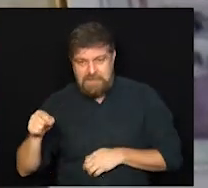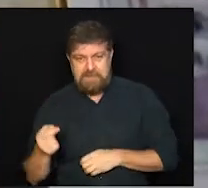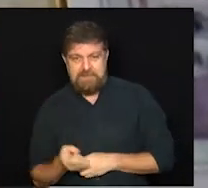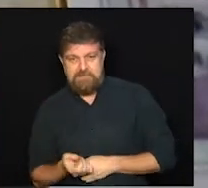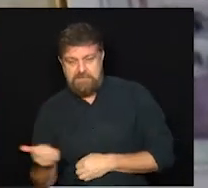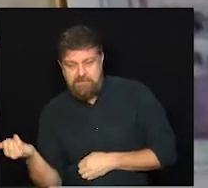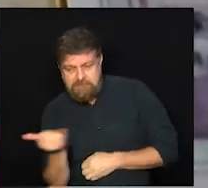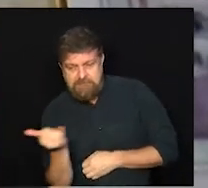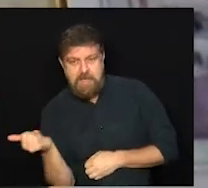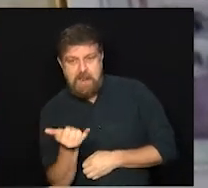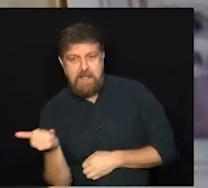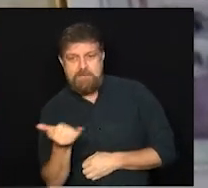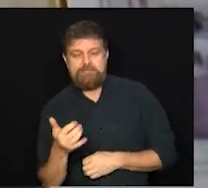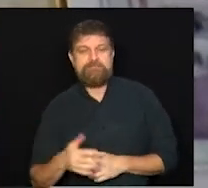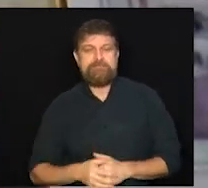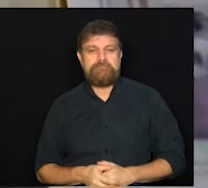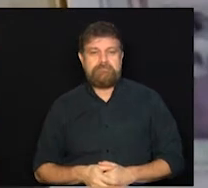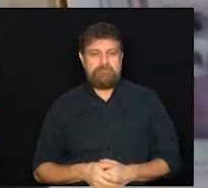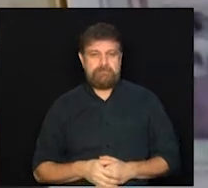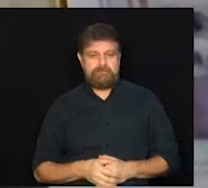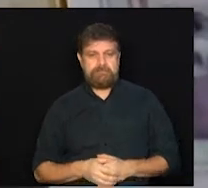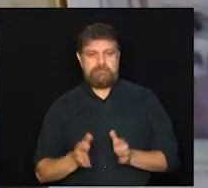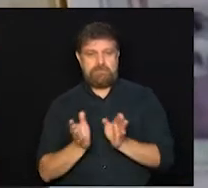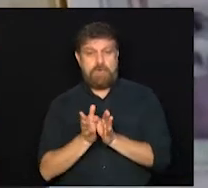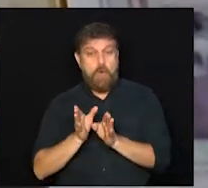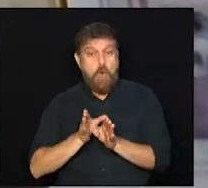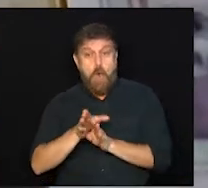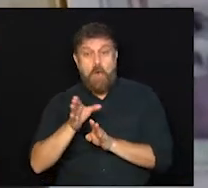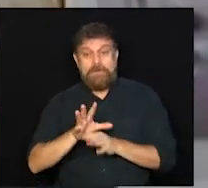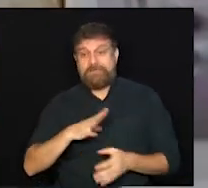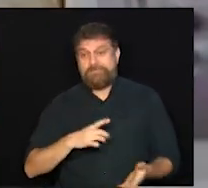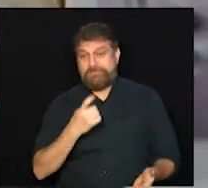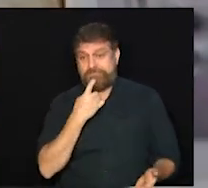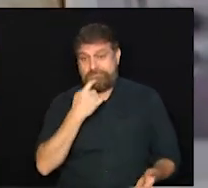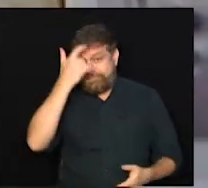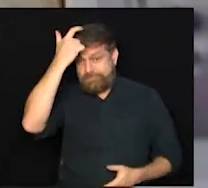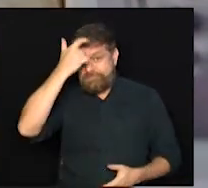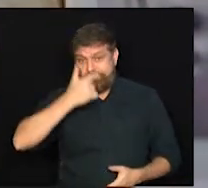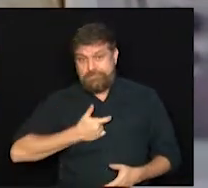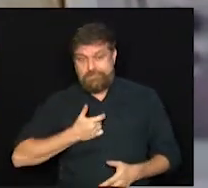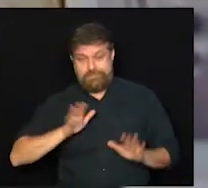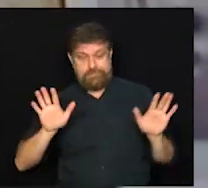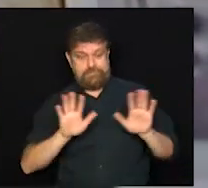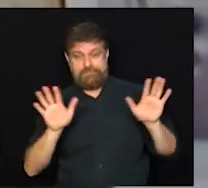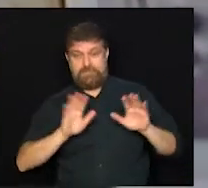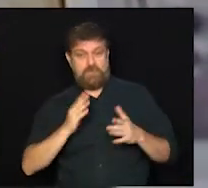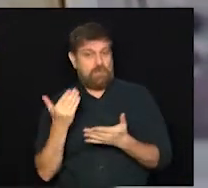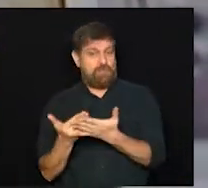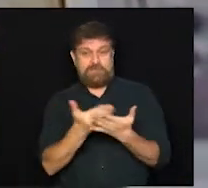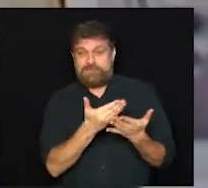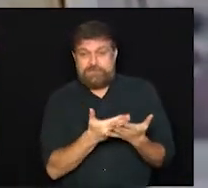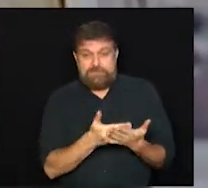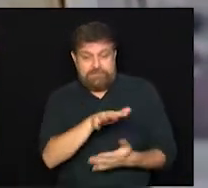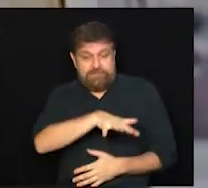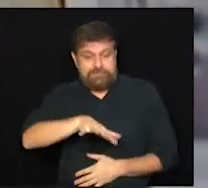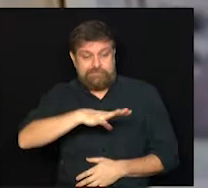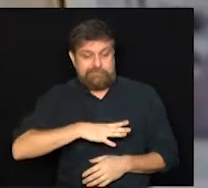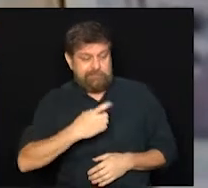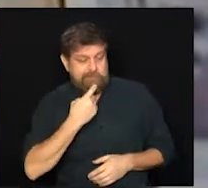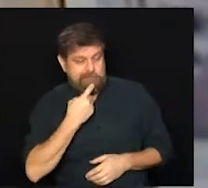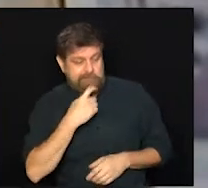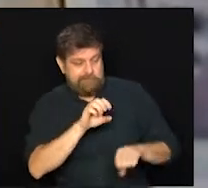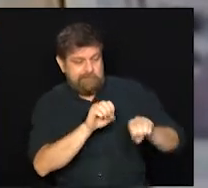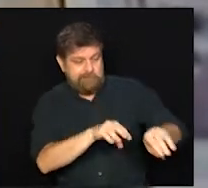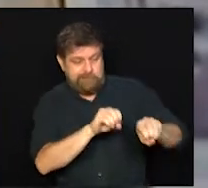então. Em relação a conselhos sobre Campinas, na verdade, eu nunca me ative a estudar a situação específica de Campinas, não estaria aqui